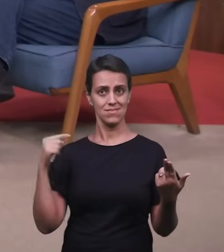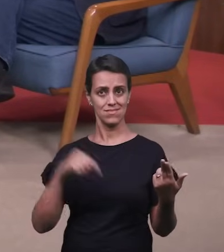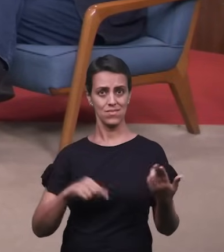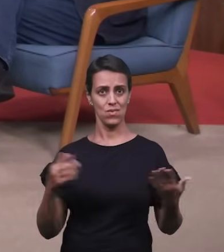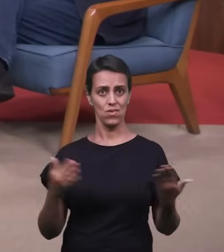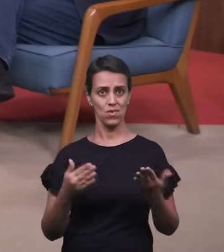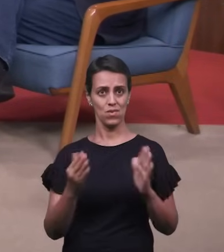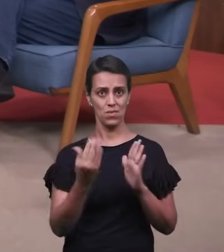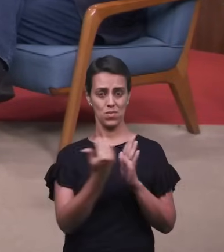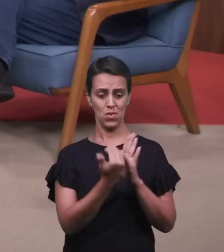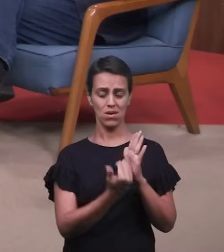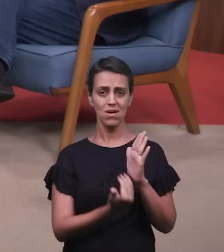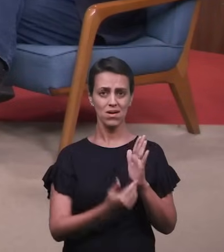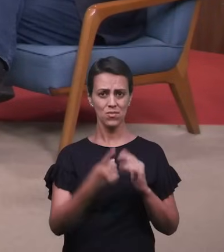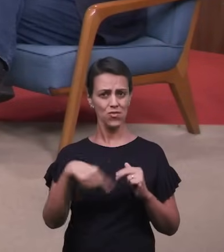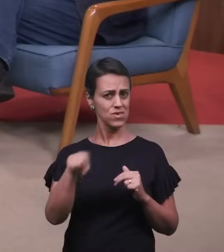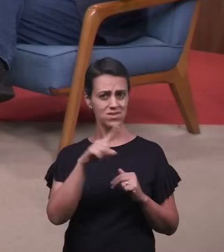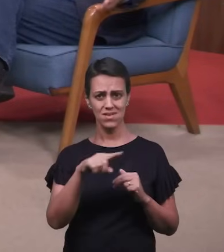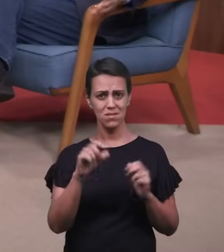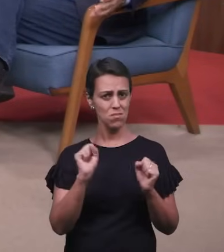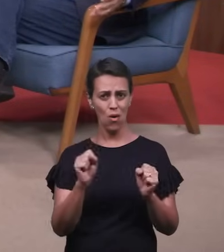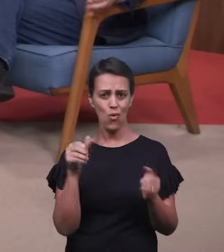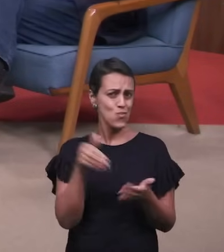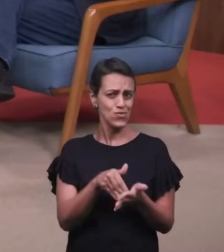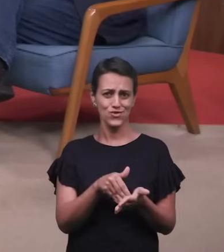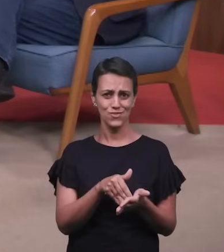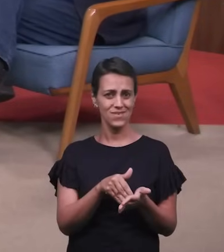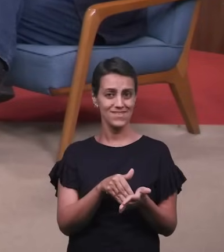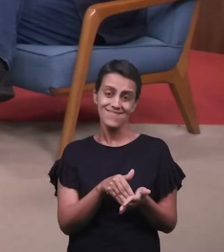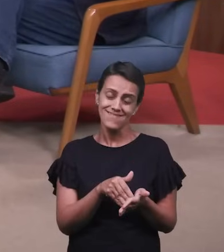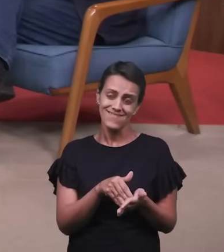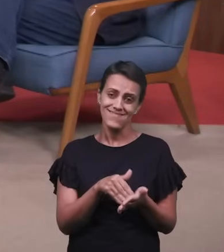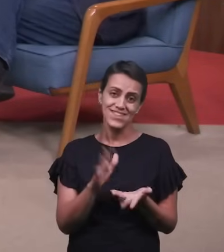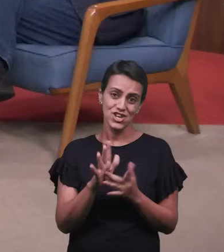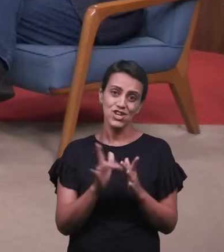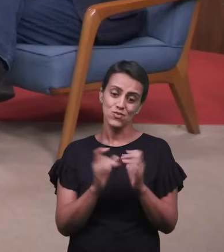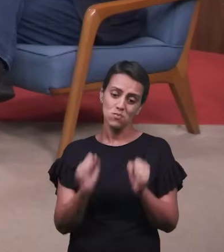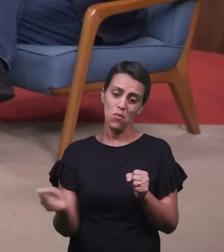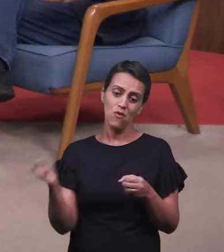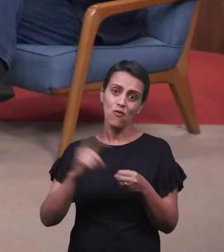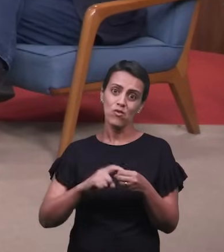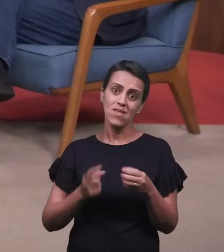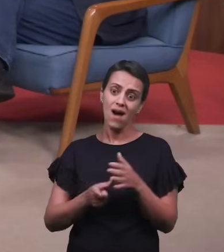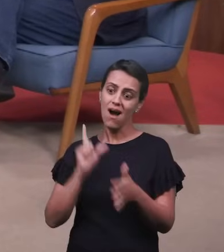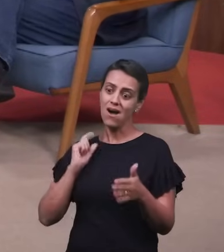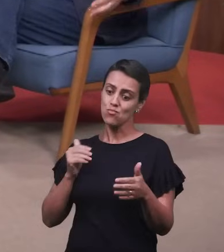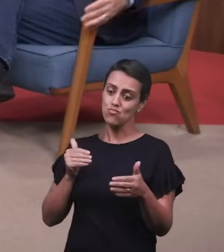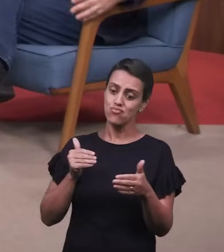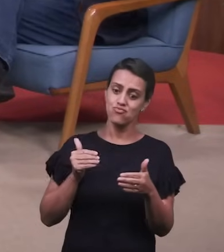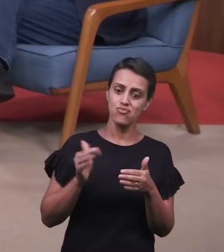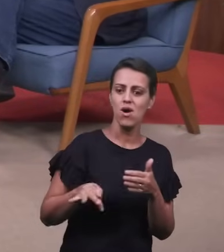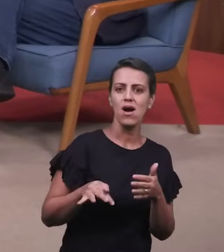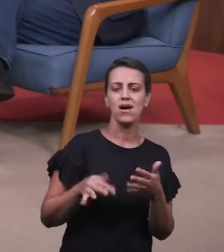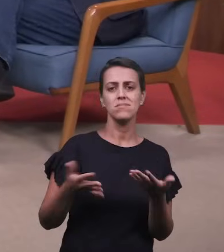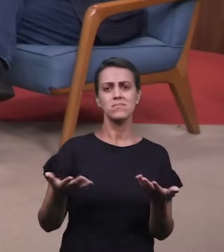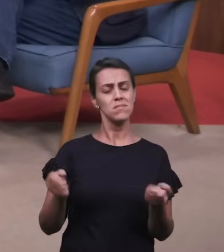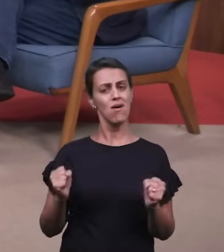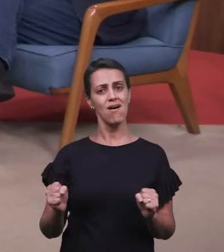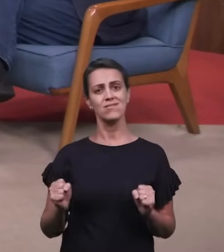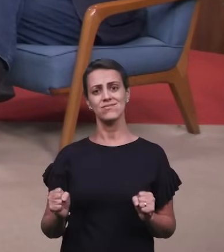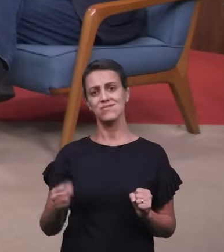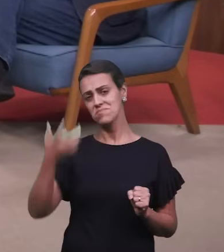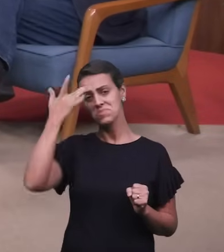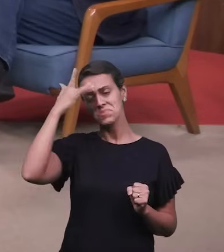que muitos estão assistindo agora pode ser a última mensagem. Jesus vai voltar antes de nós terminarmos esse programa, ou logo depois, ou